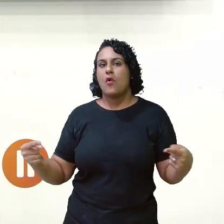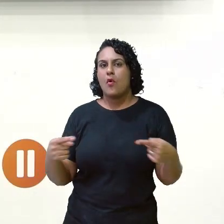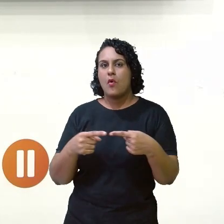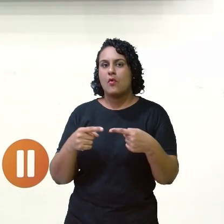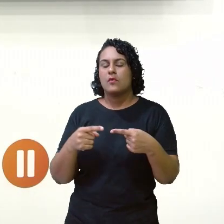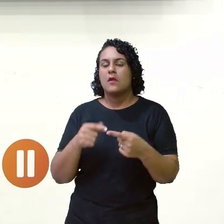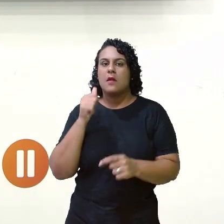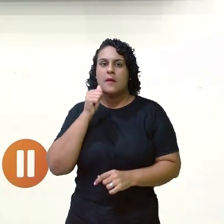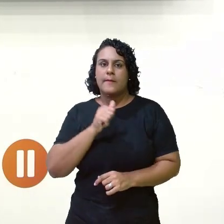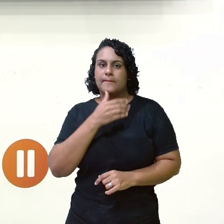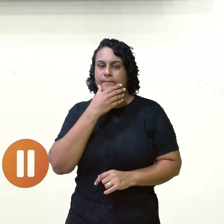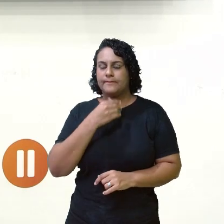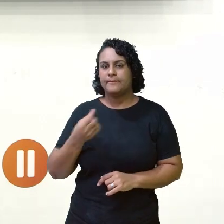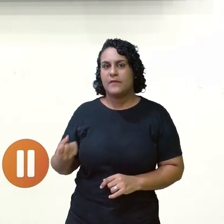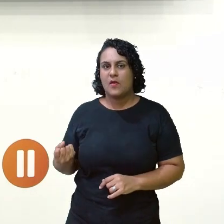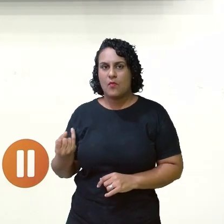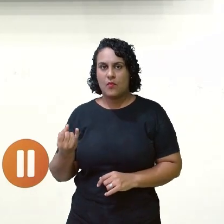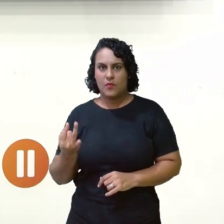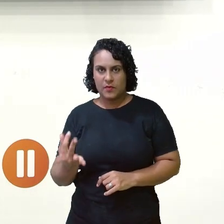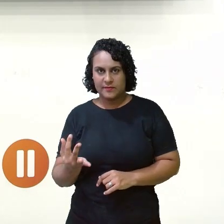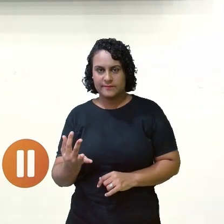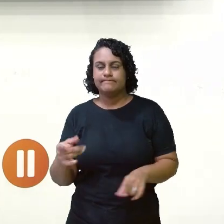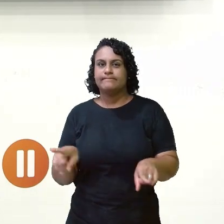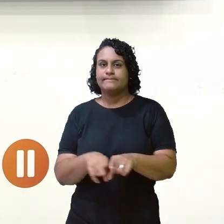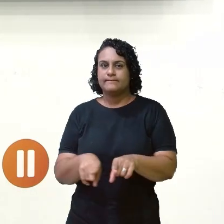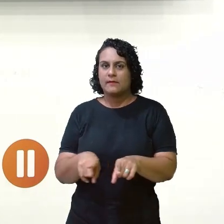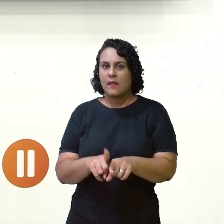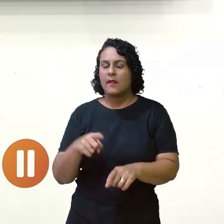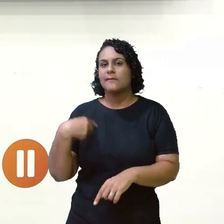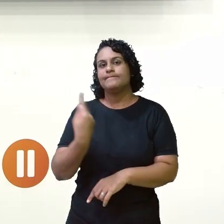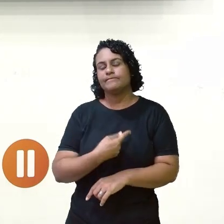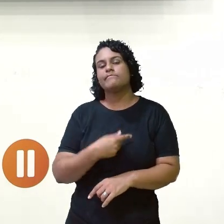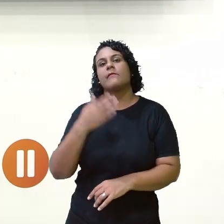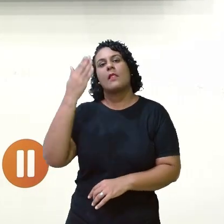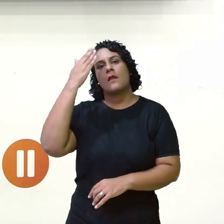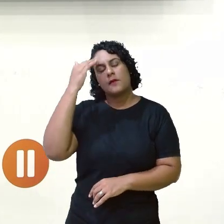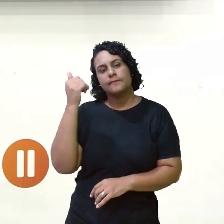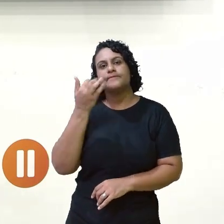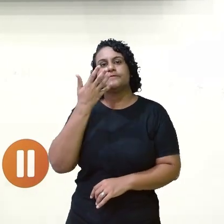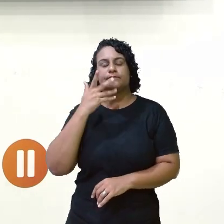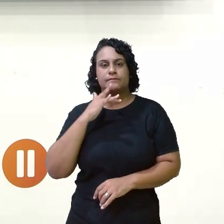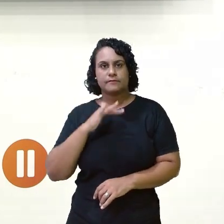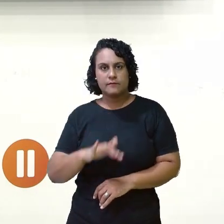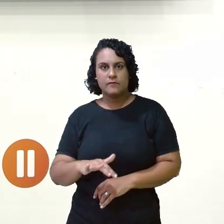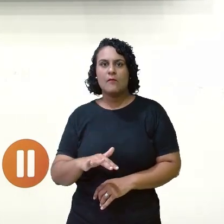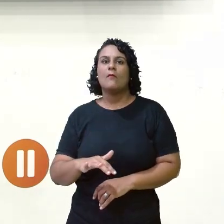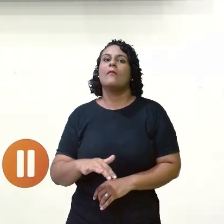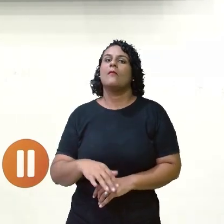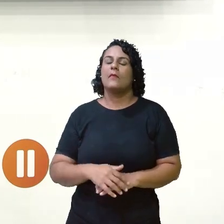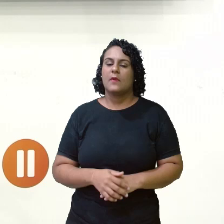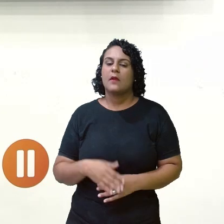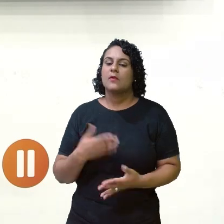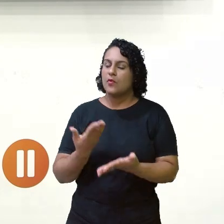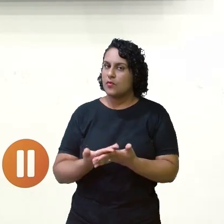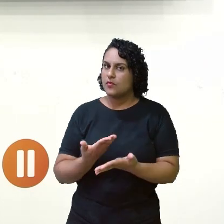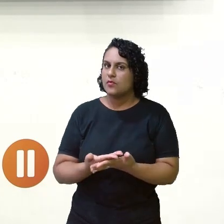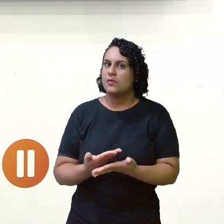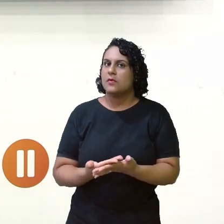em gênero e em número. A gente já sabe aí, né, que as crianças, elas estão